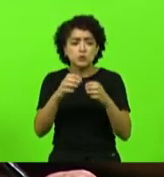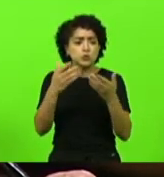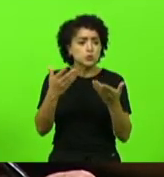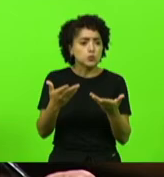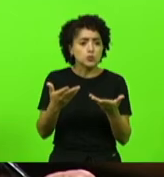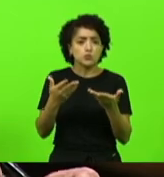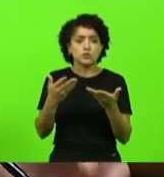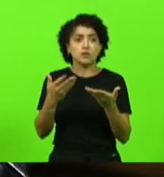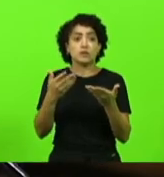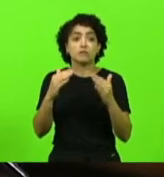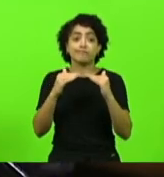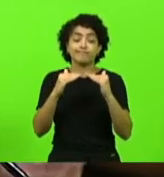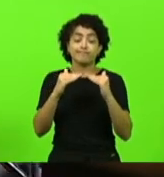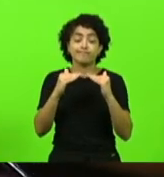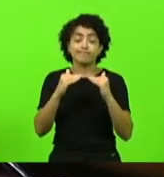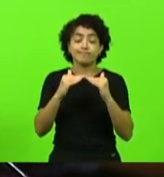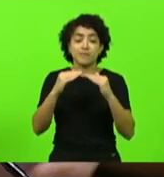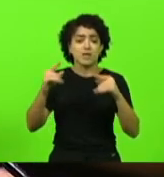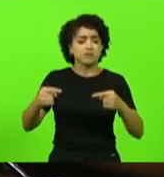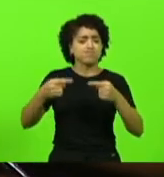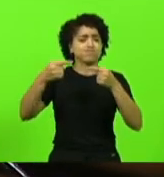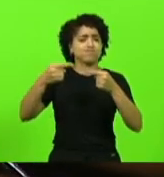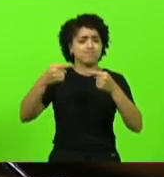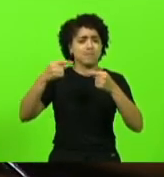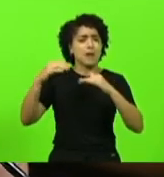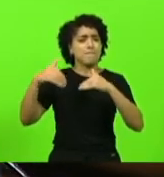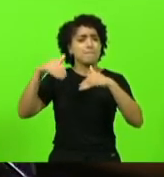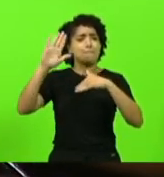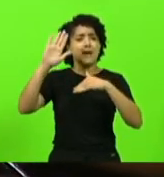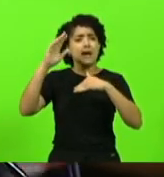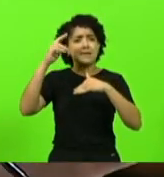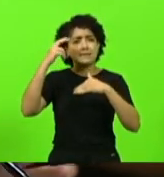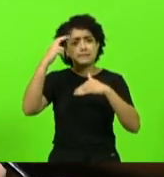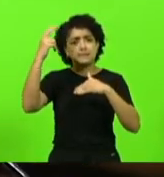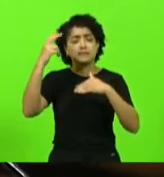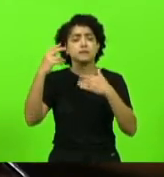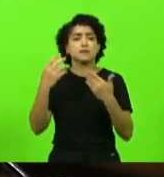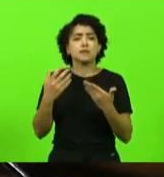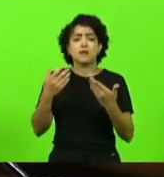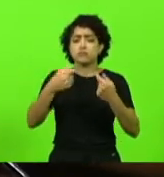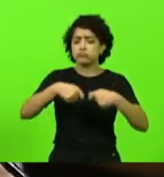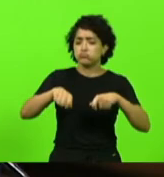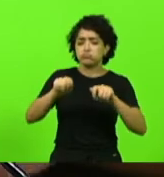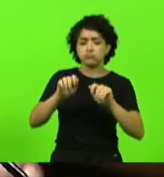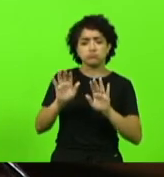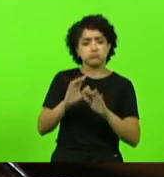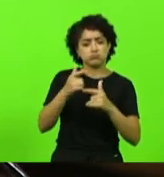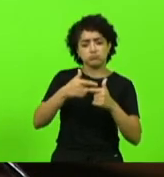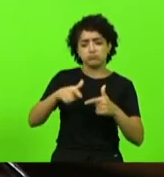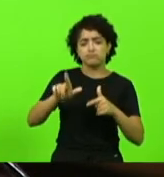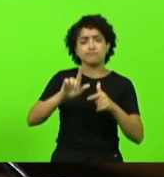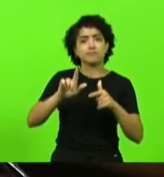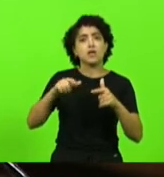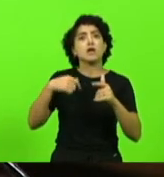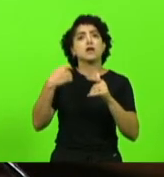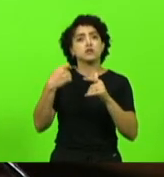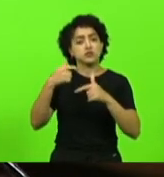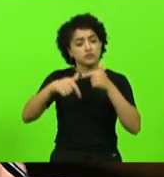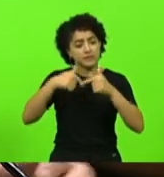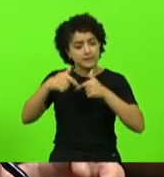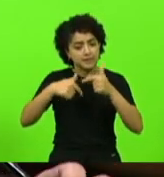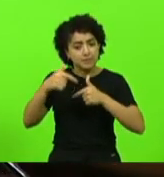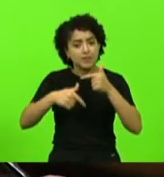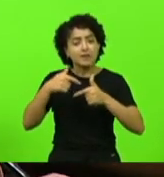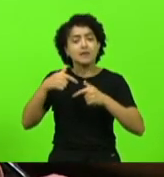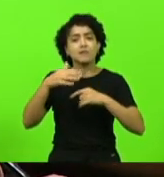que concorrem têm muito mais capacidade, estrutura que eu. E ela me disse, não tem problema, filho, nós vamos trabalhar muito mais e vamos pedir muito mais